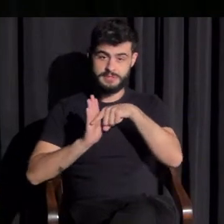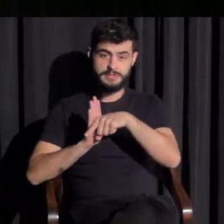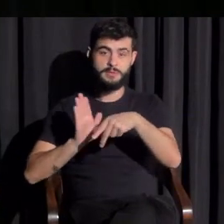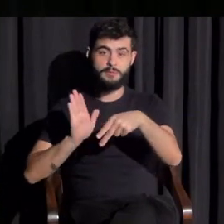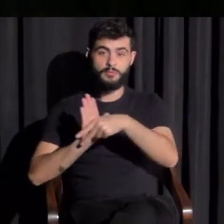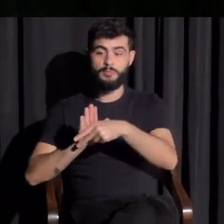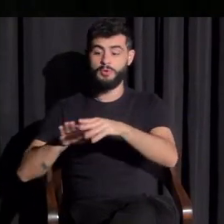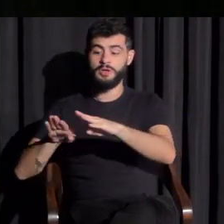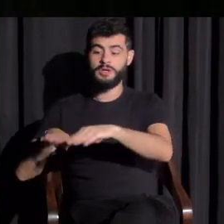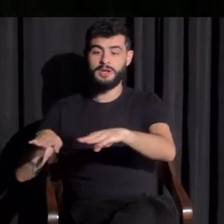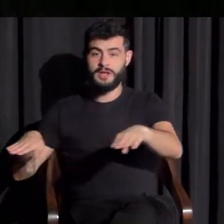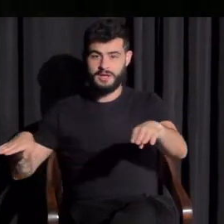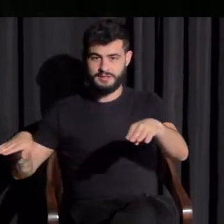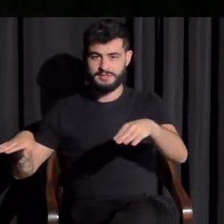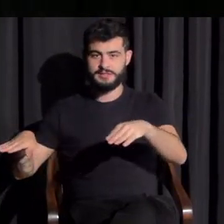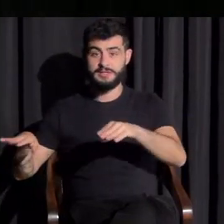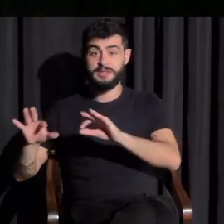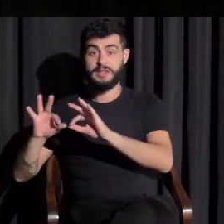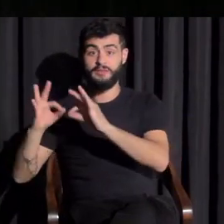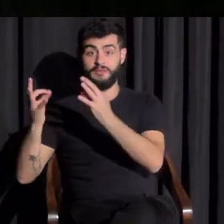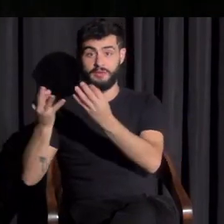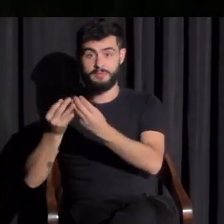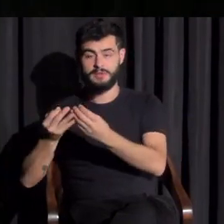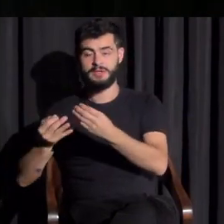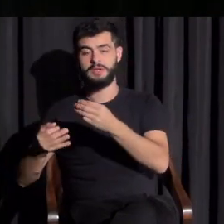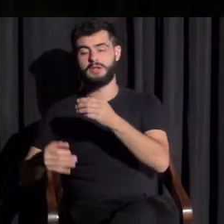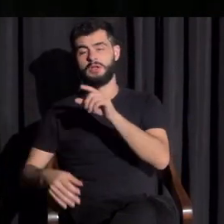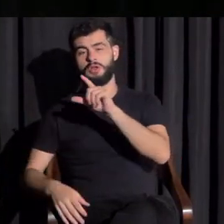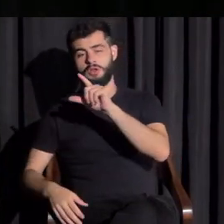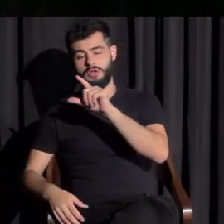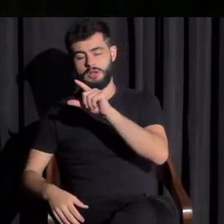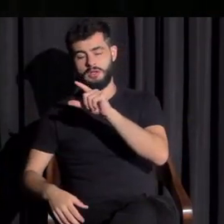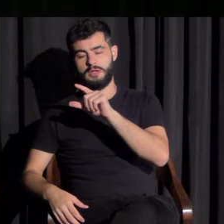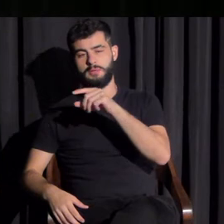mostrou, de algum modo, o quanto